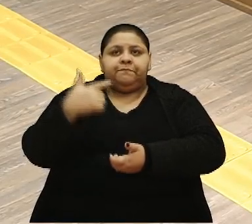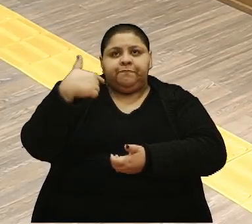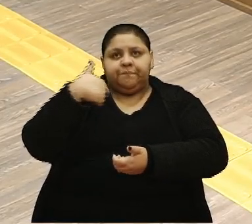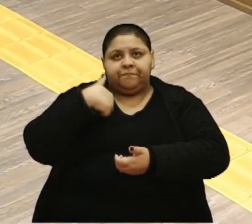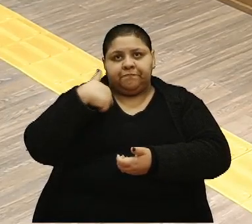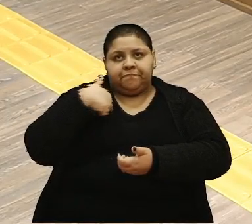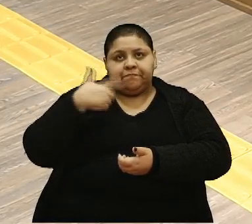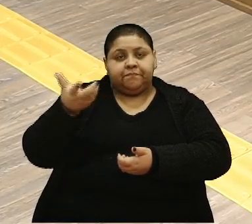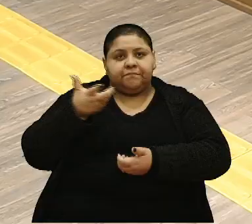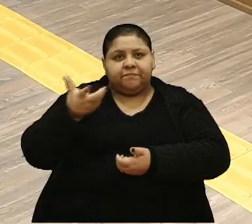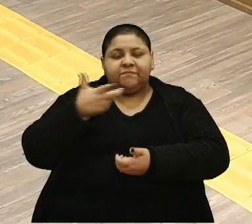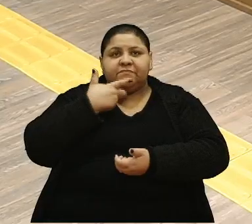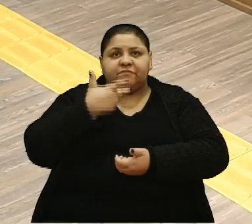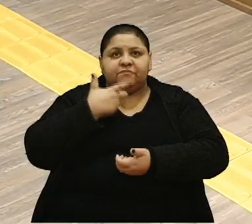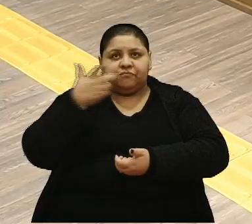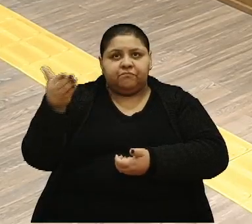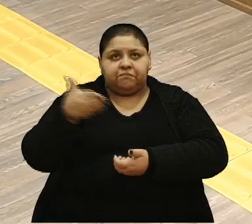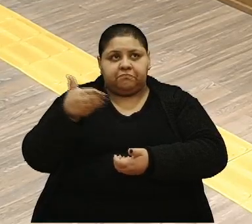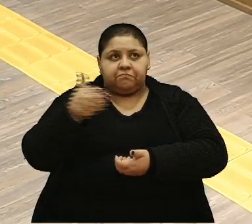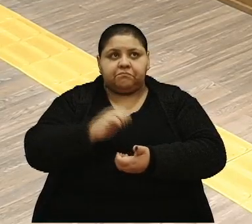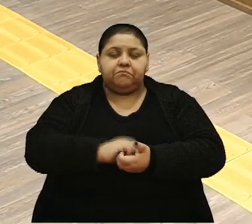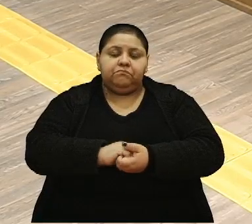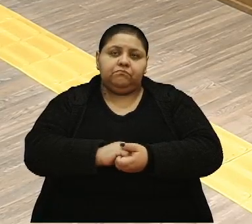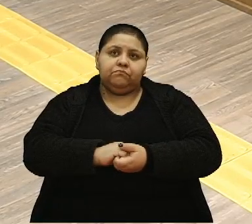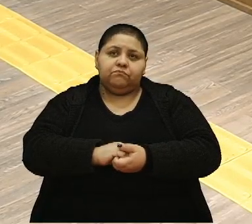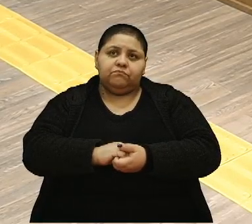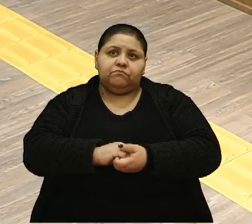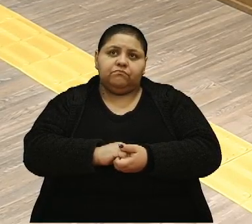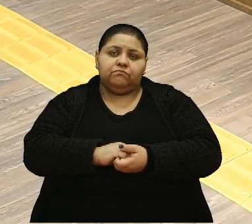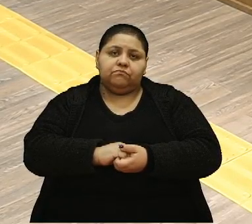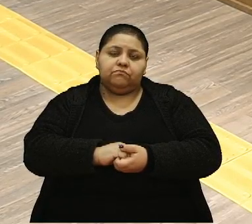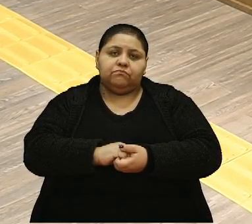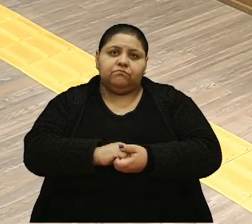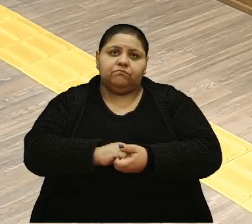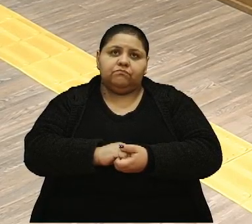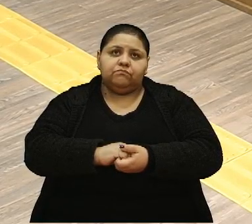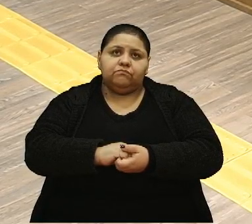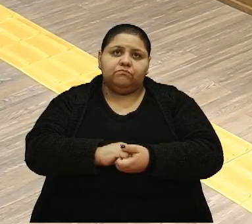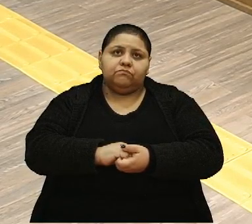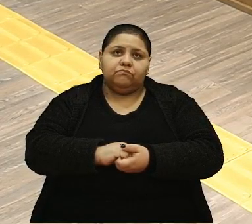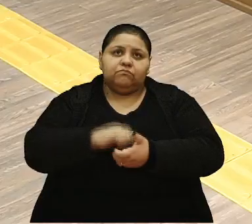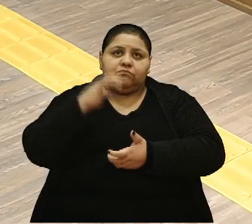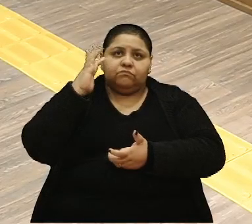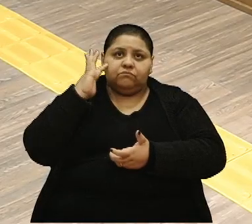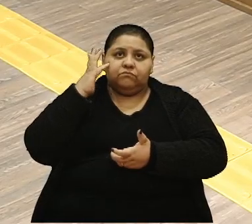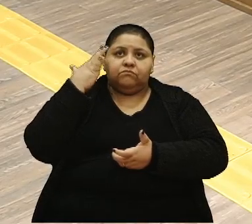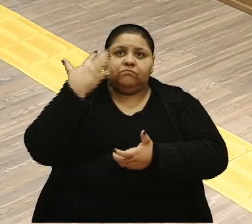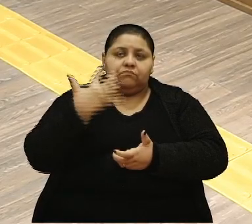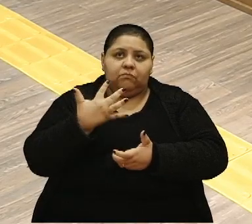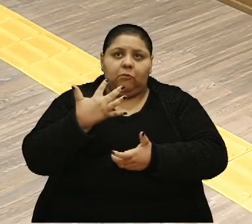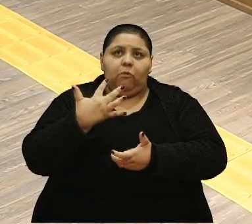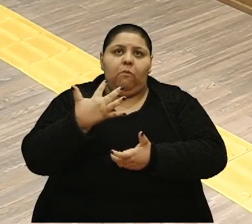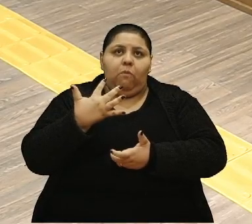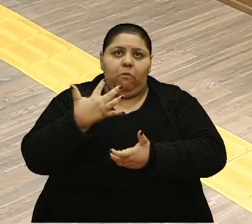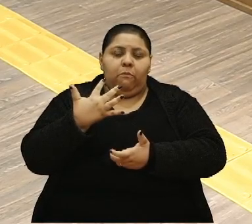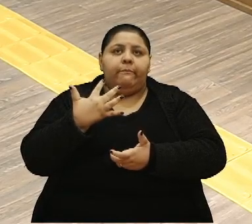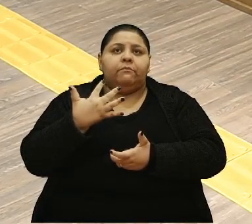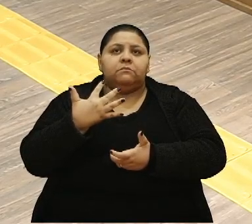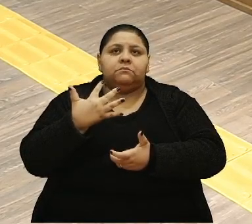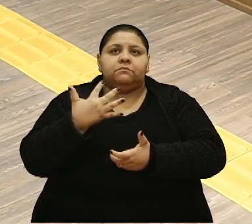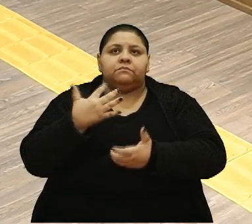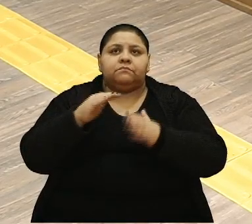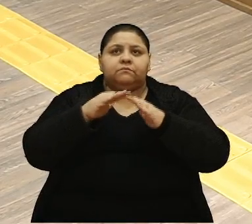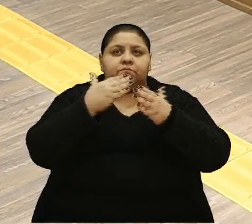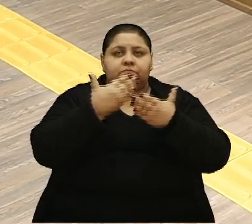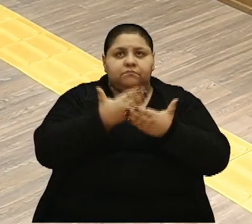Eu quero me manifestar hoje sobre o fato ocorrido numa